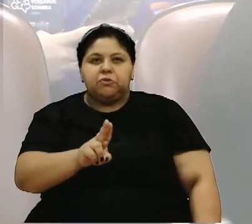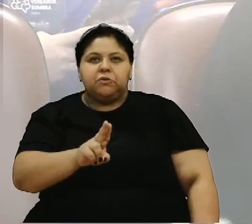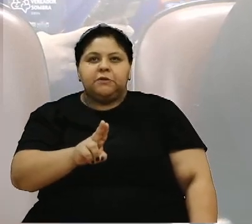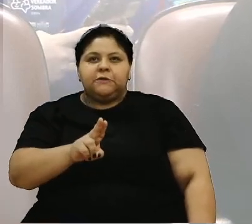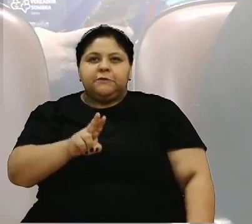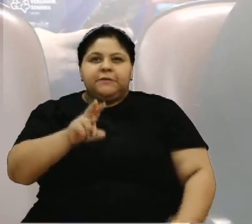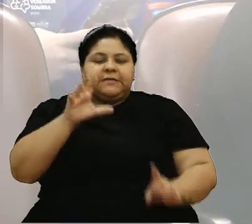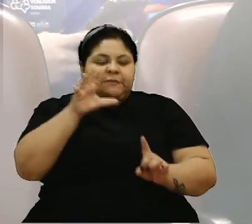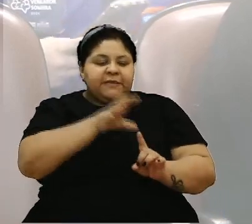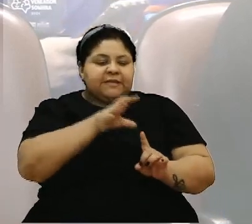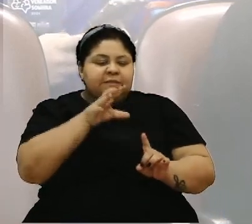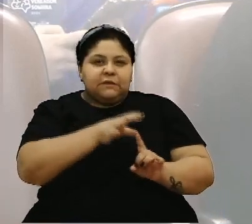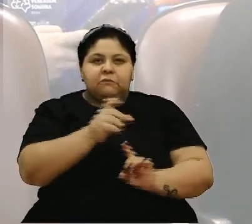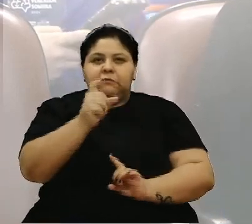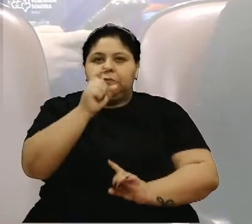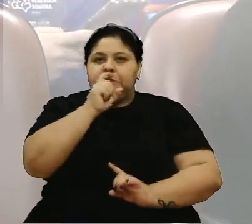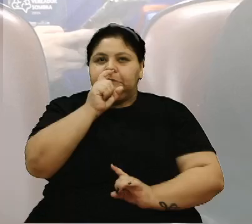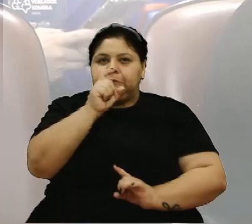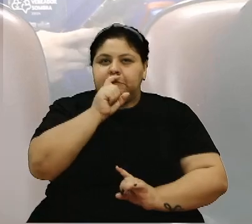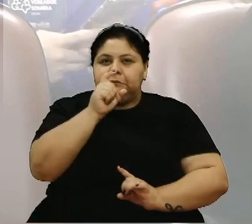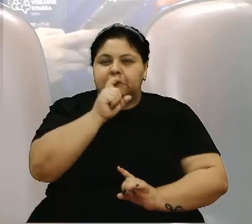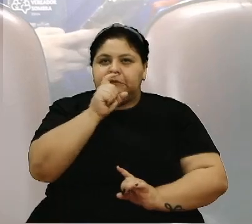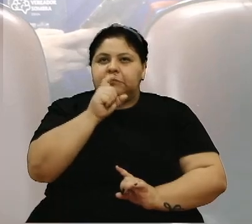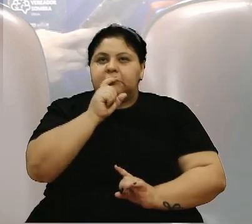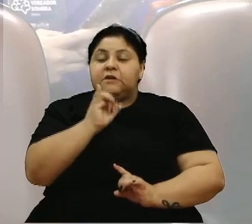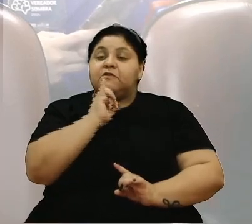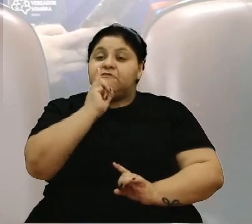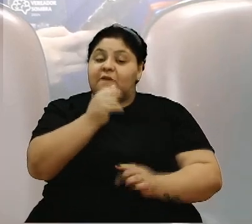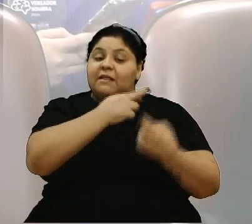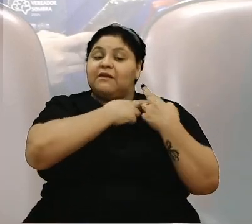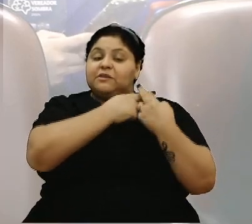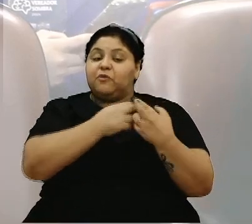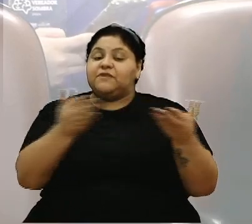boa pessoa. E digo que o senhor é responsável de eu estar